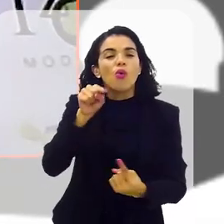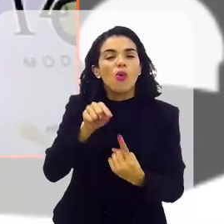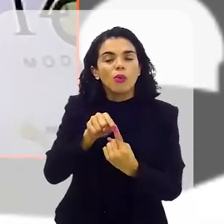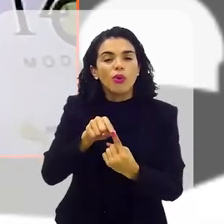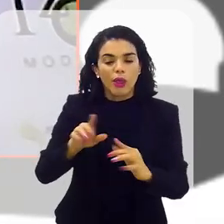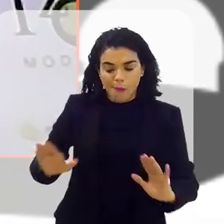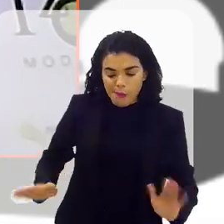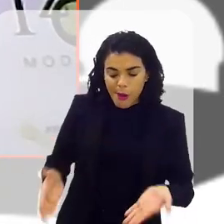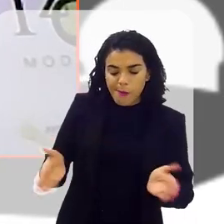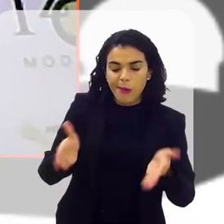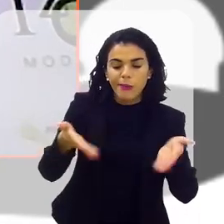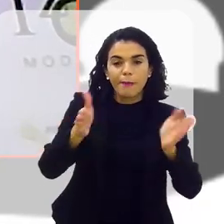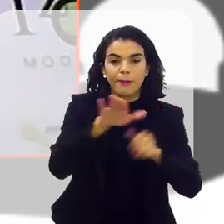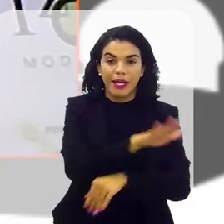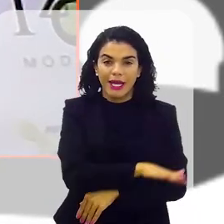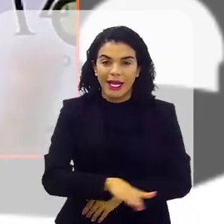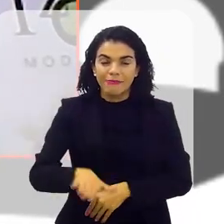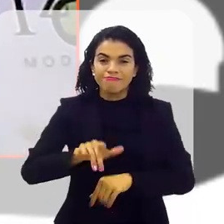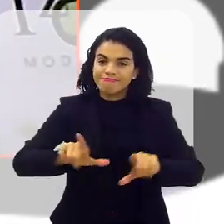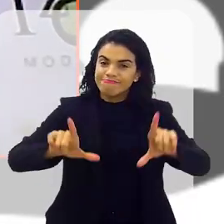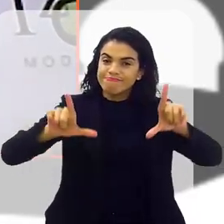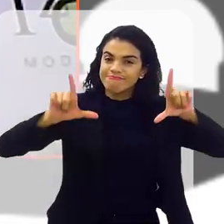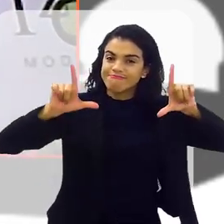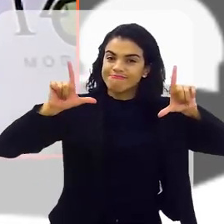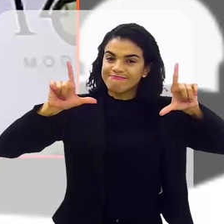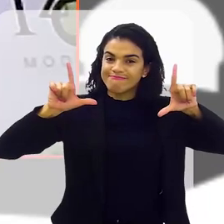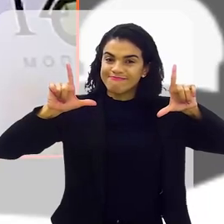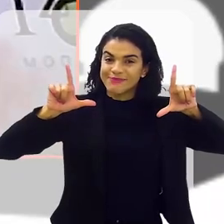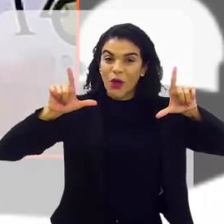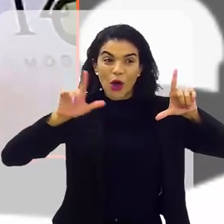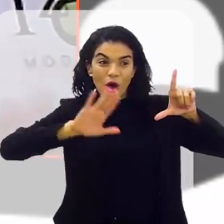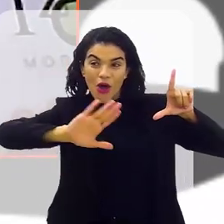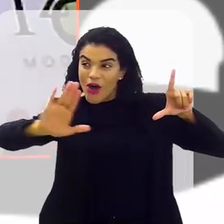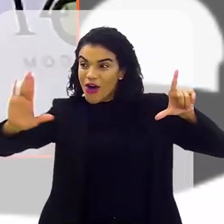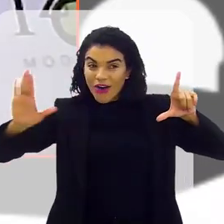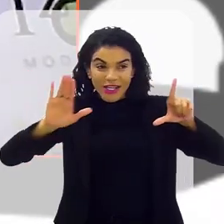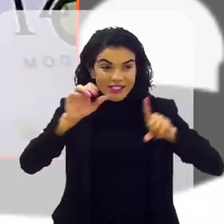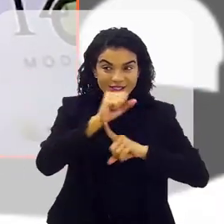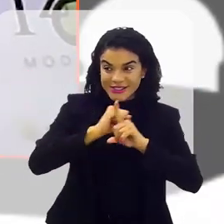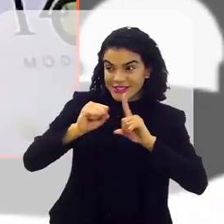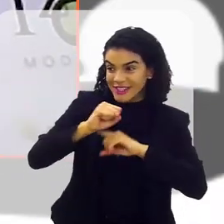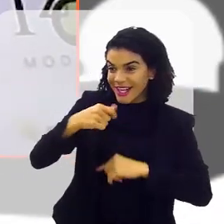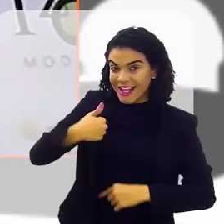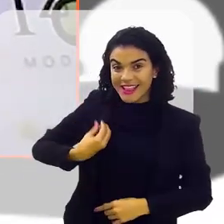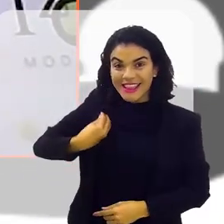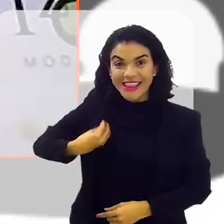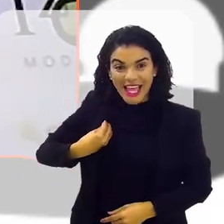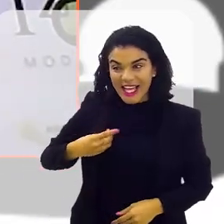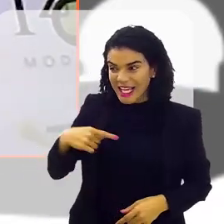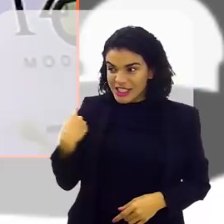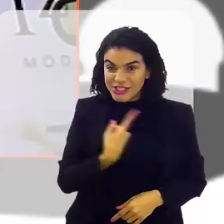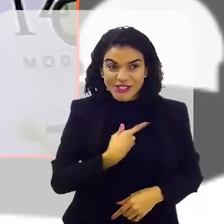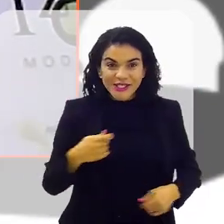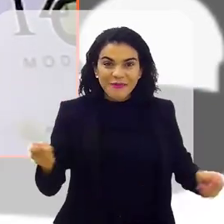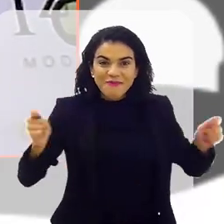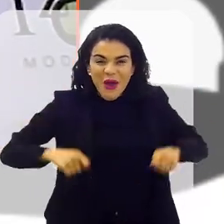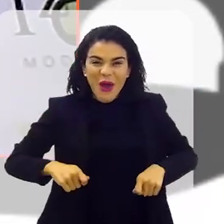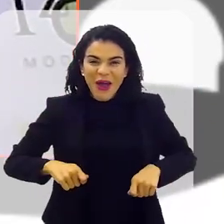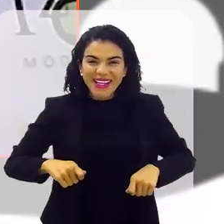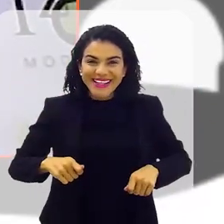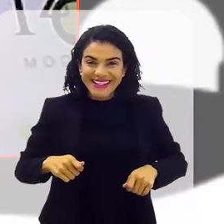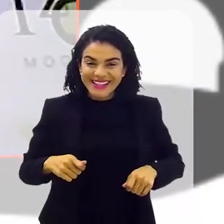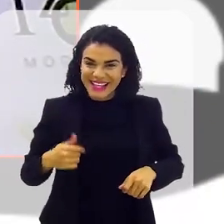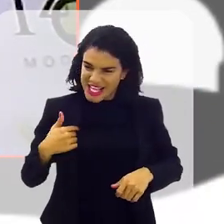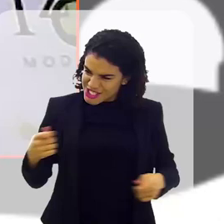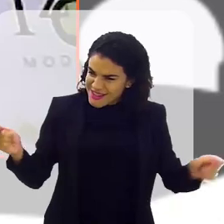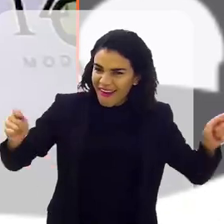fazer com que os meninos apareçam no sentido de Oi sociedade olha só a gente pode a gente